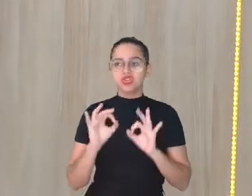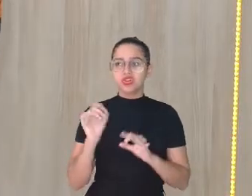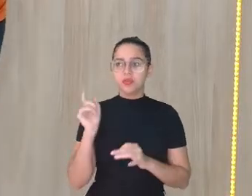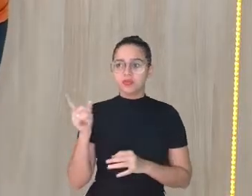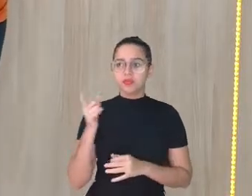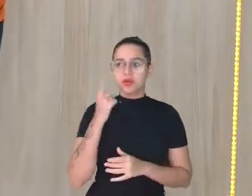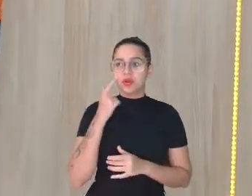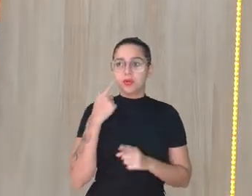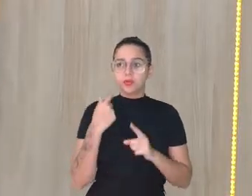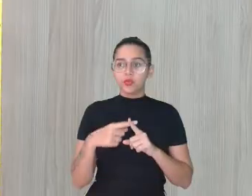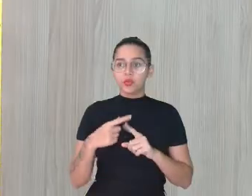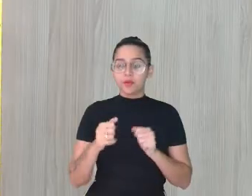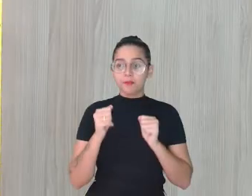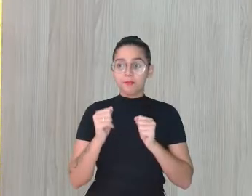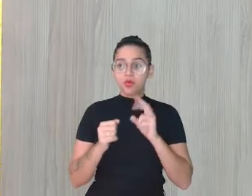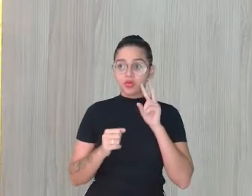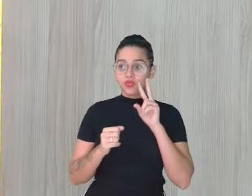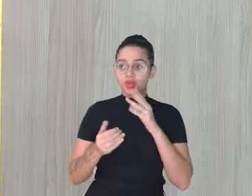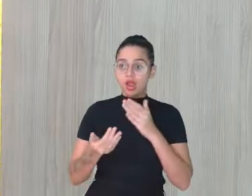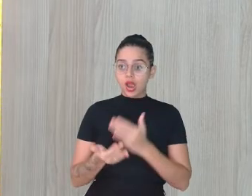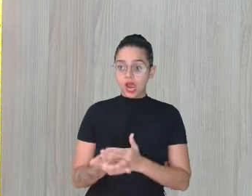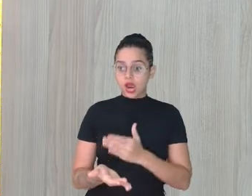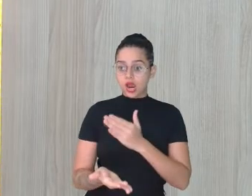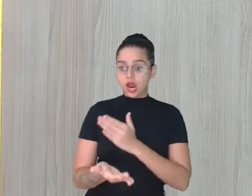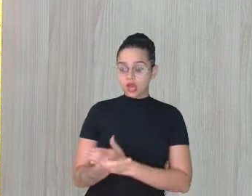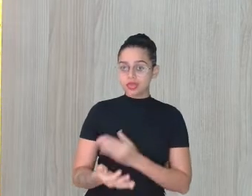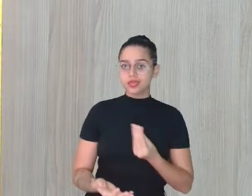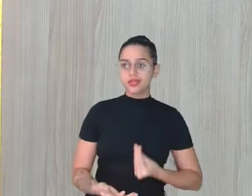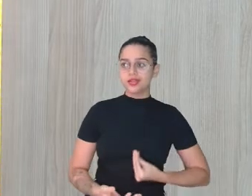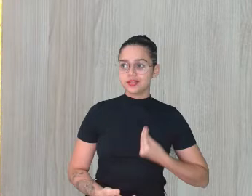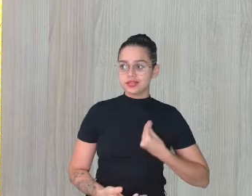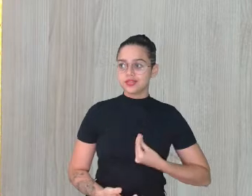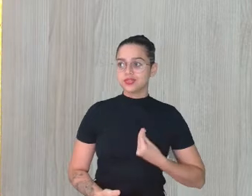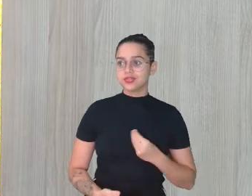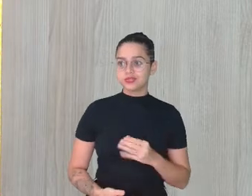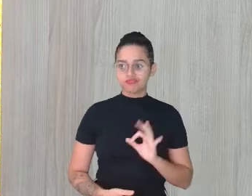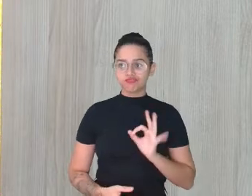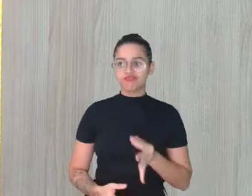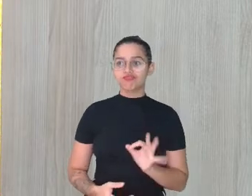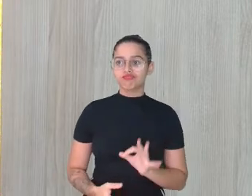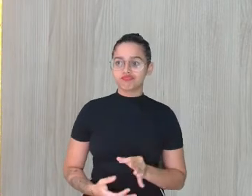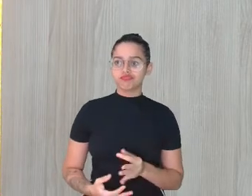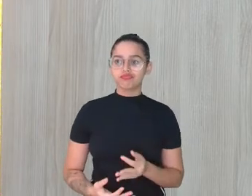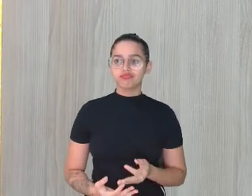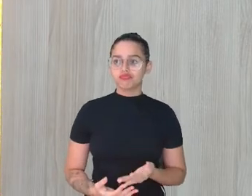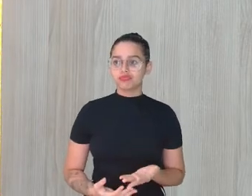Ele pode ver a coisa antes mesmo dela existir, né? Isso!